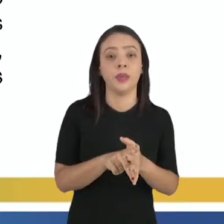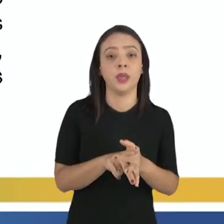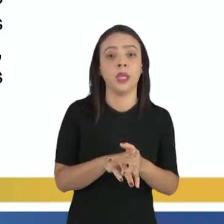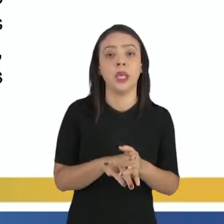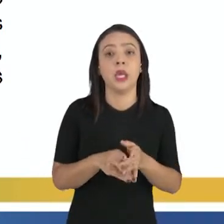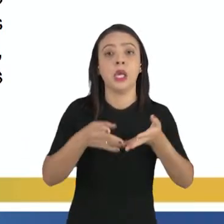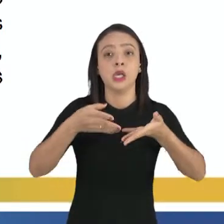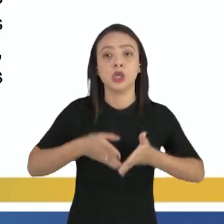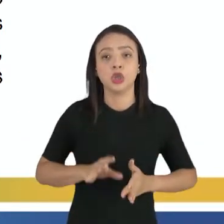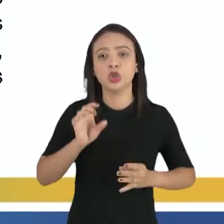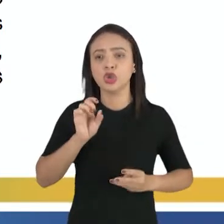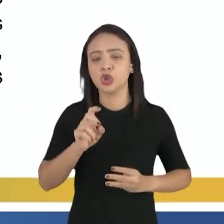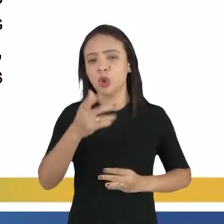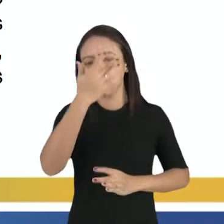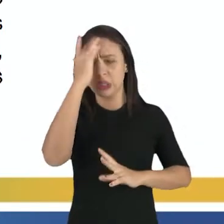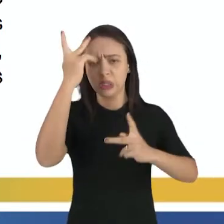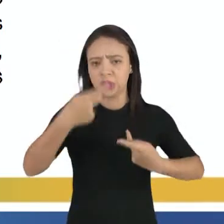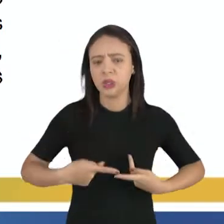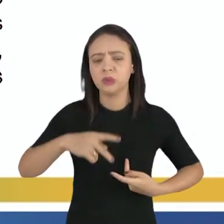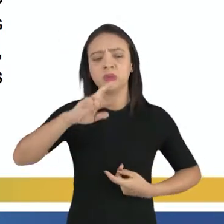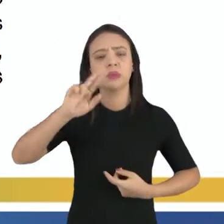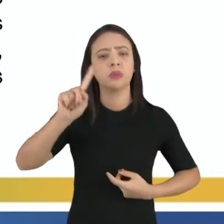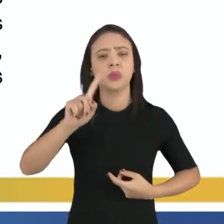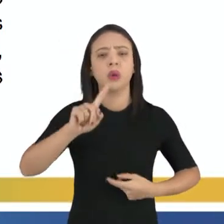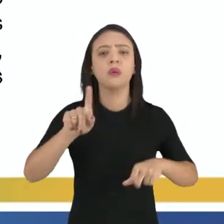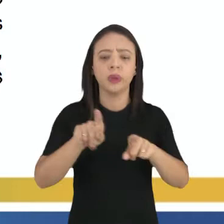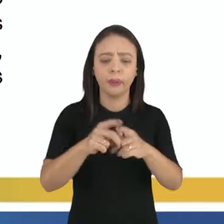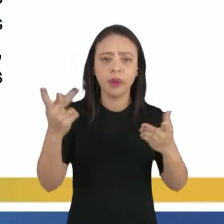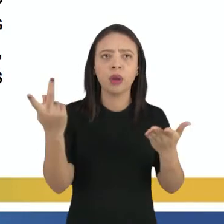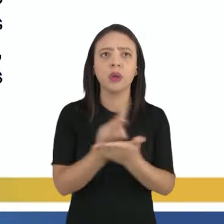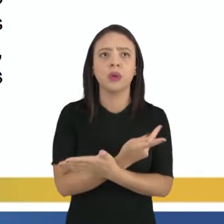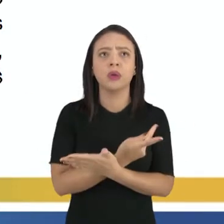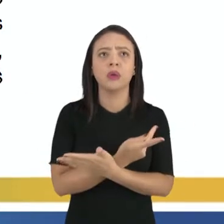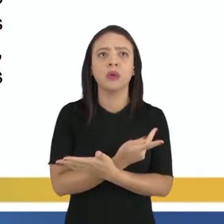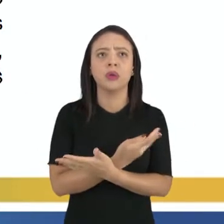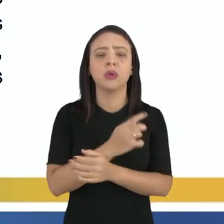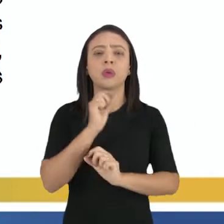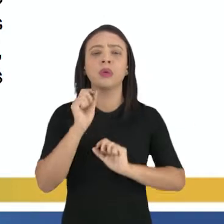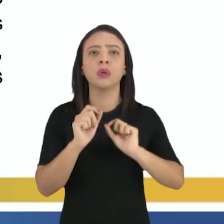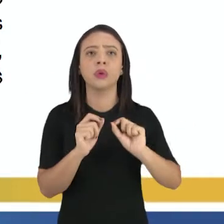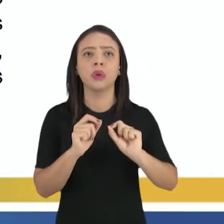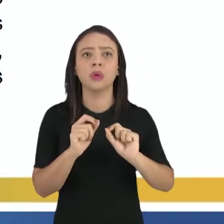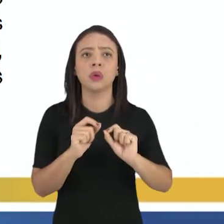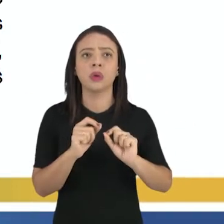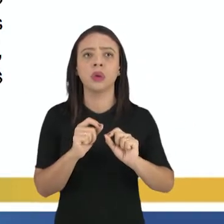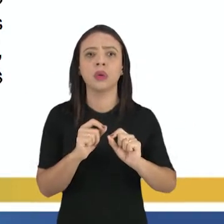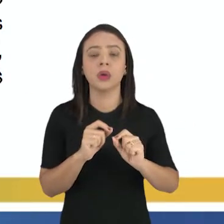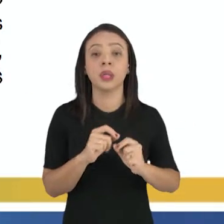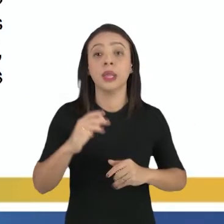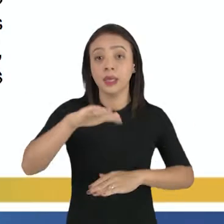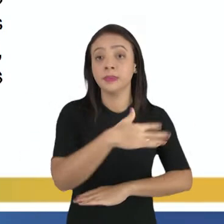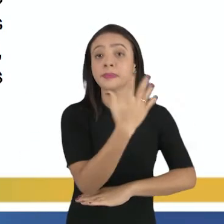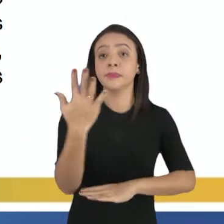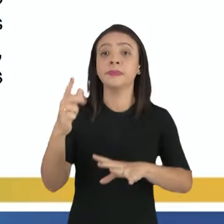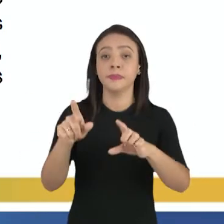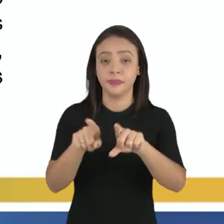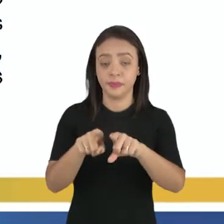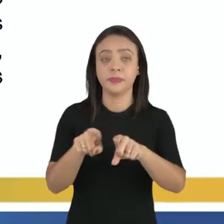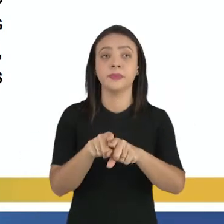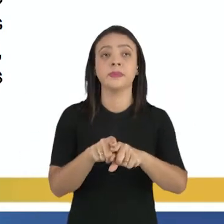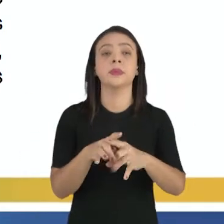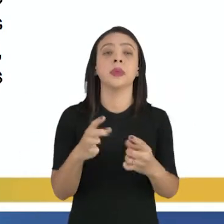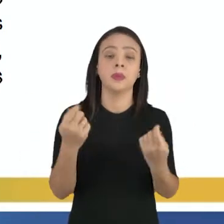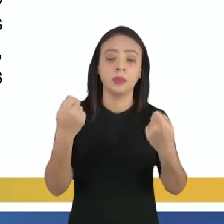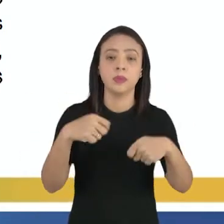só em seres humanos ou só em mamíferos. Ele também ocorre ou só em animais. Eles também ocorrem nas nossas plantas. As plantas,